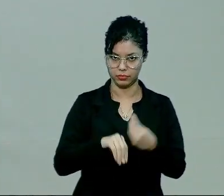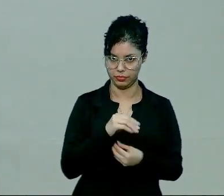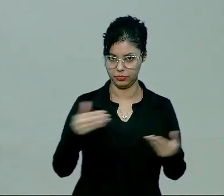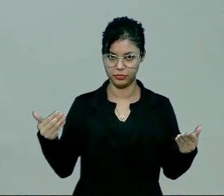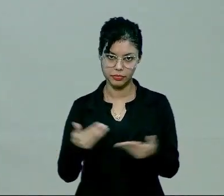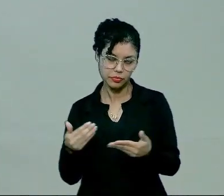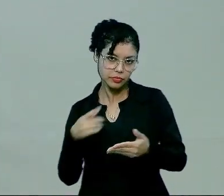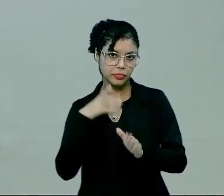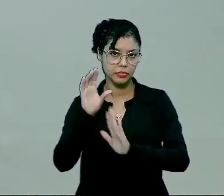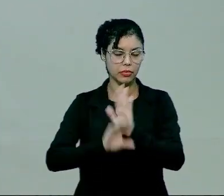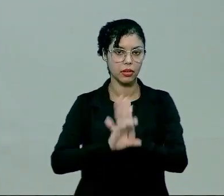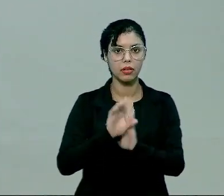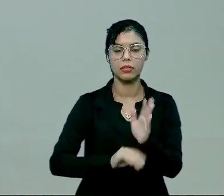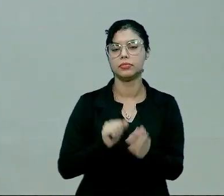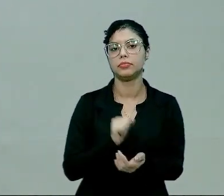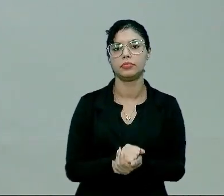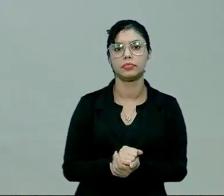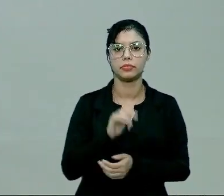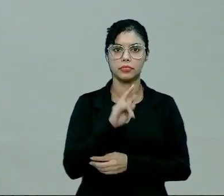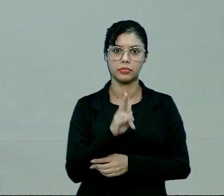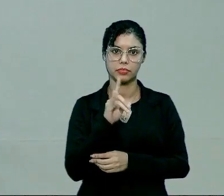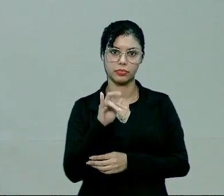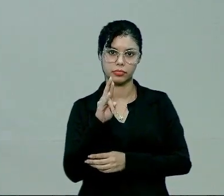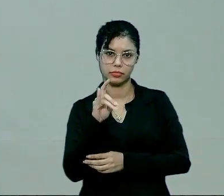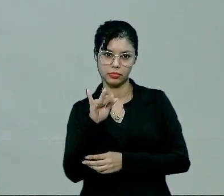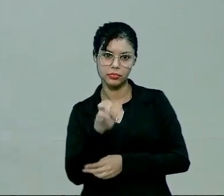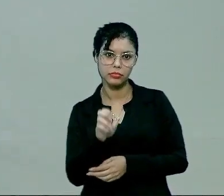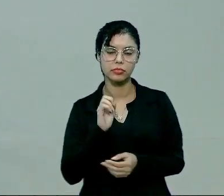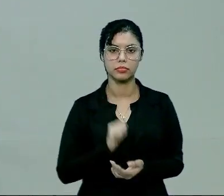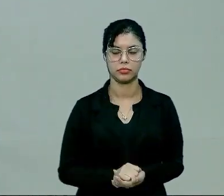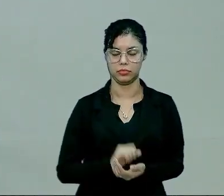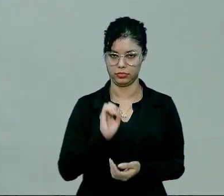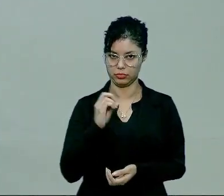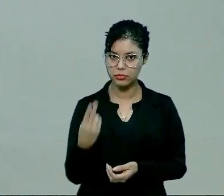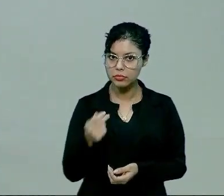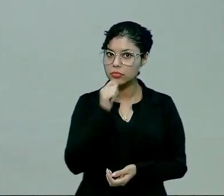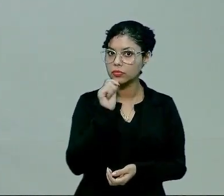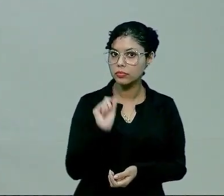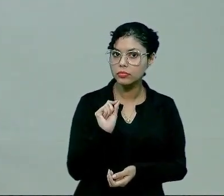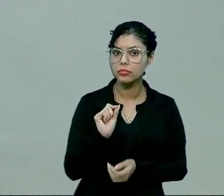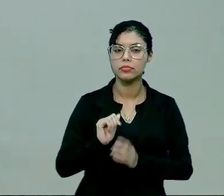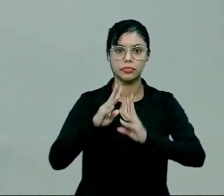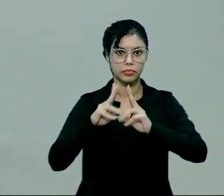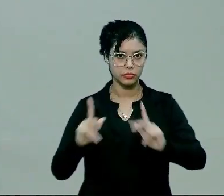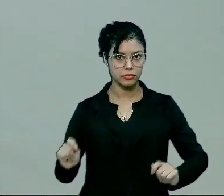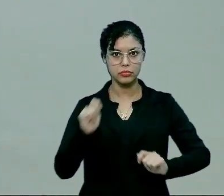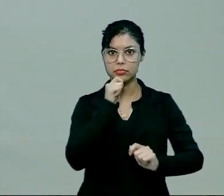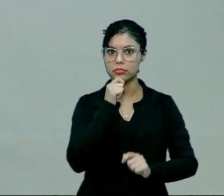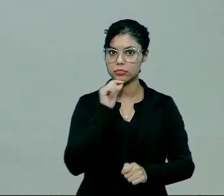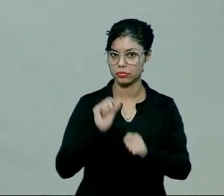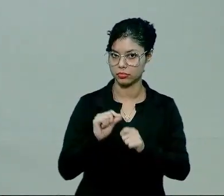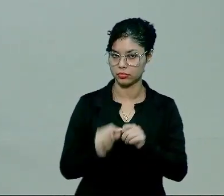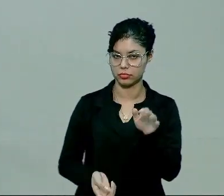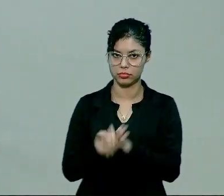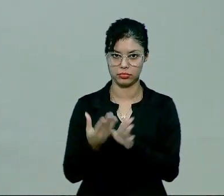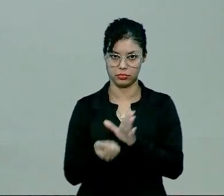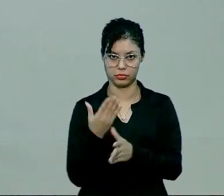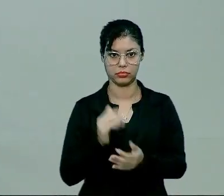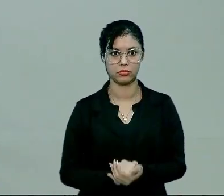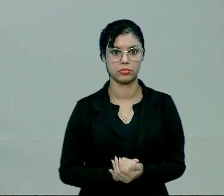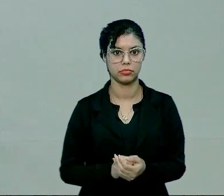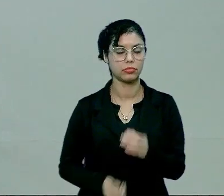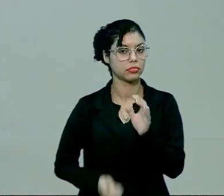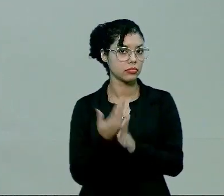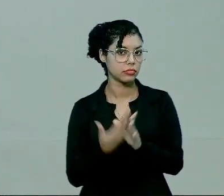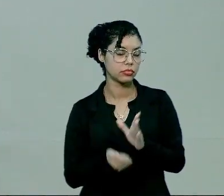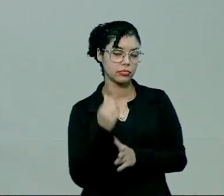agora têm o conceito de reversibilidade, ou seja, o meu reagente se decompõe e forma um produto, e